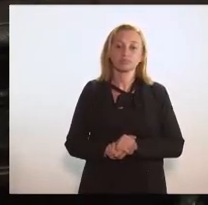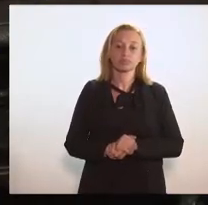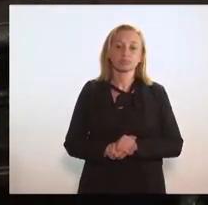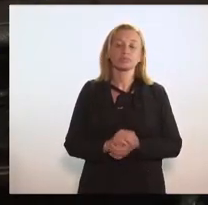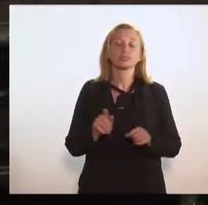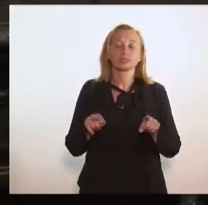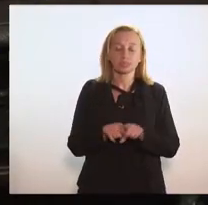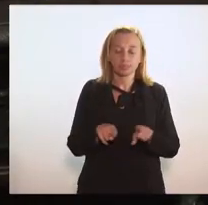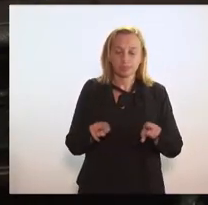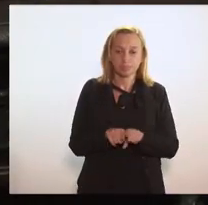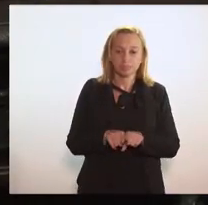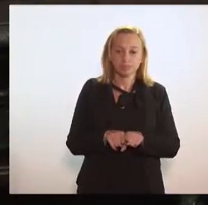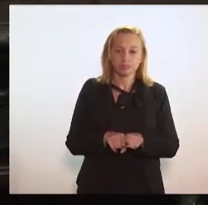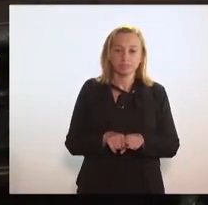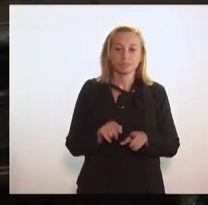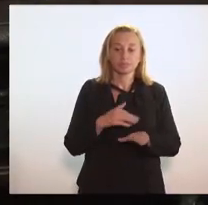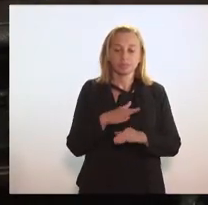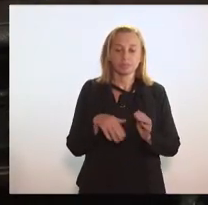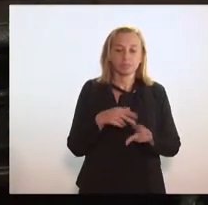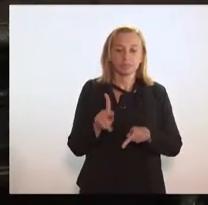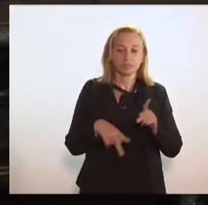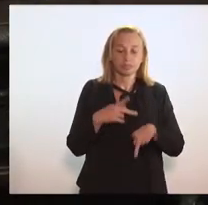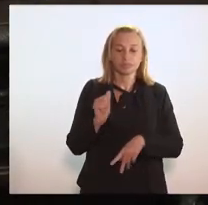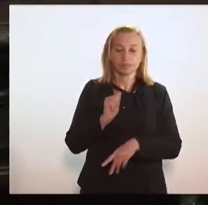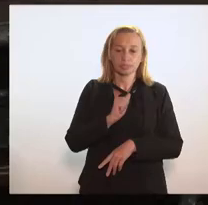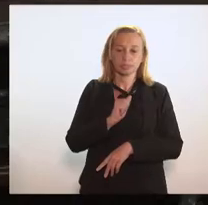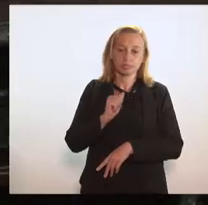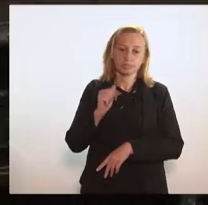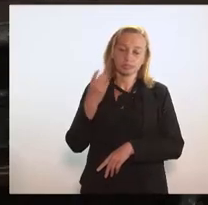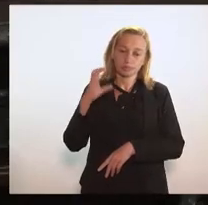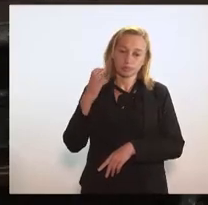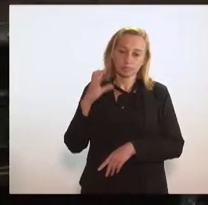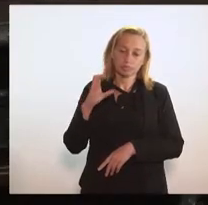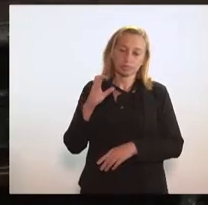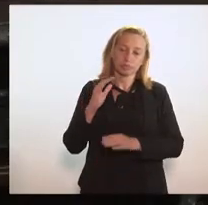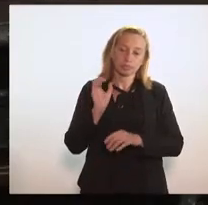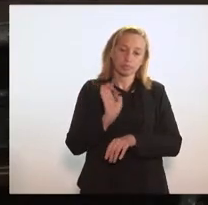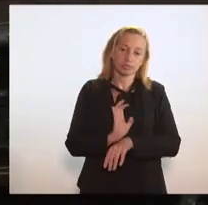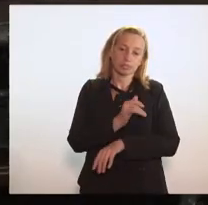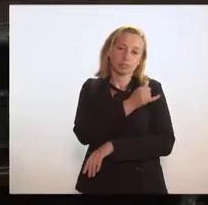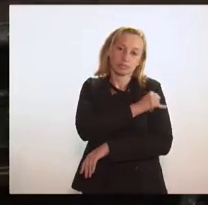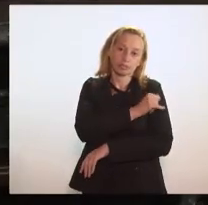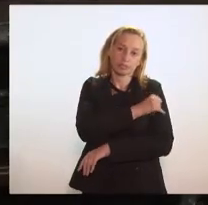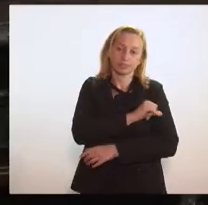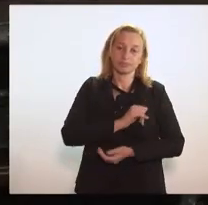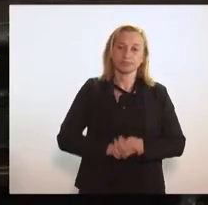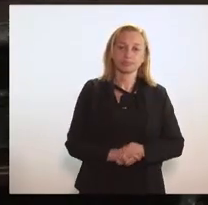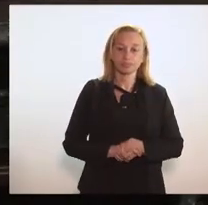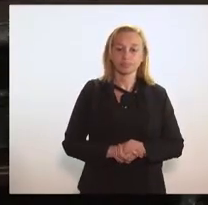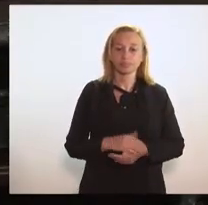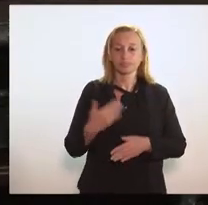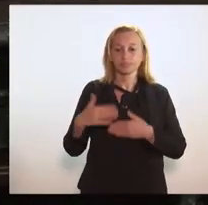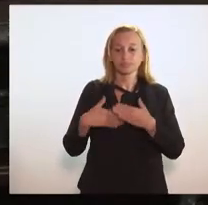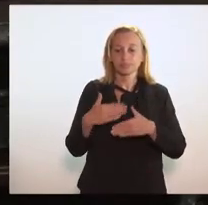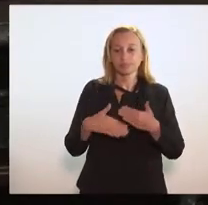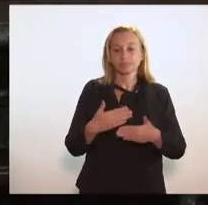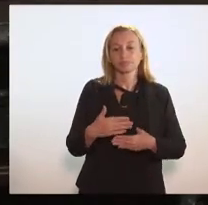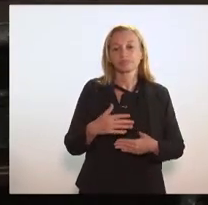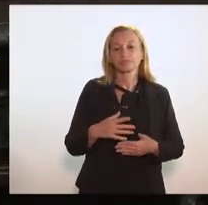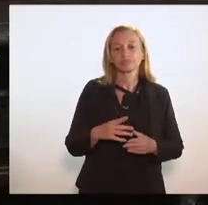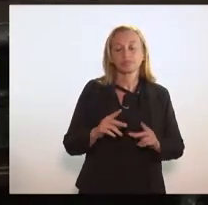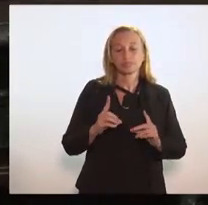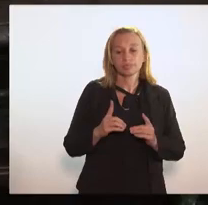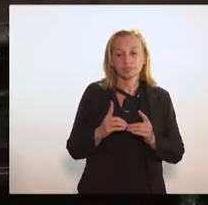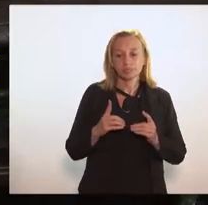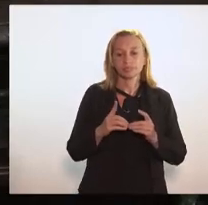é mas também para a população de Niterói e do Estado do Rio de Janeiro e passaram até o atendimento